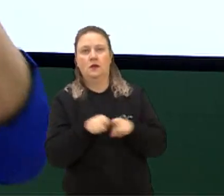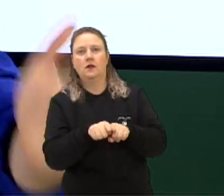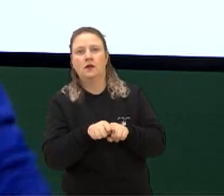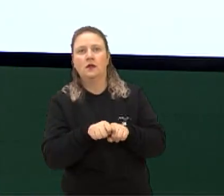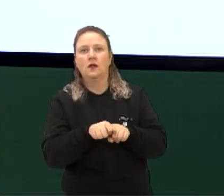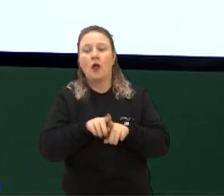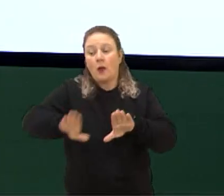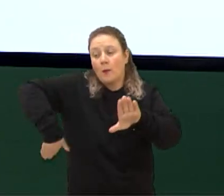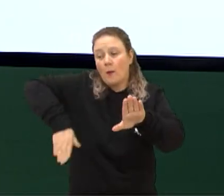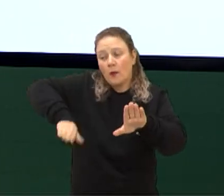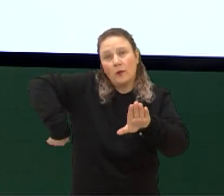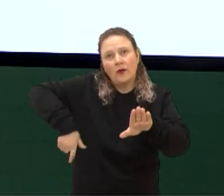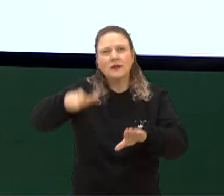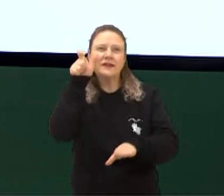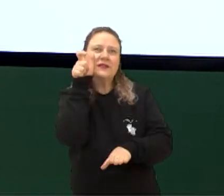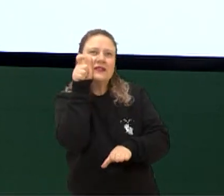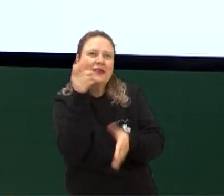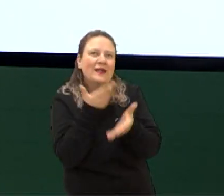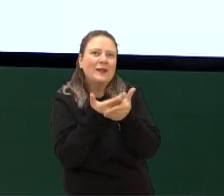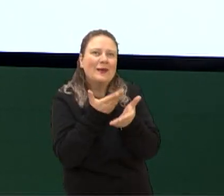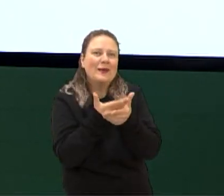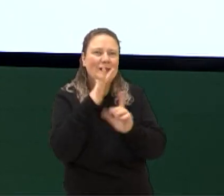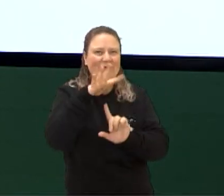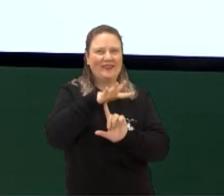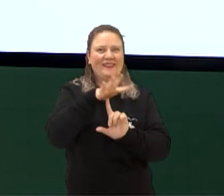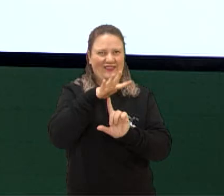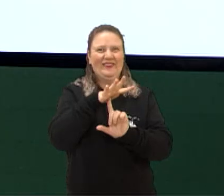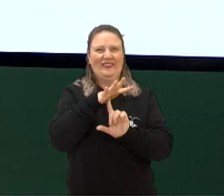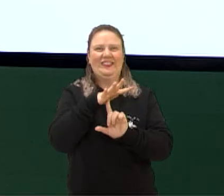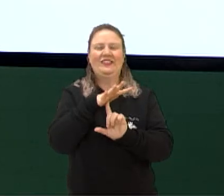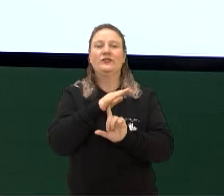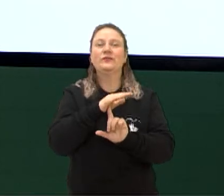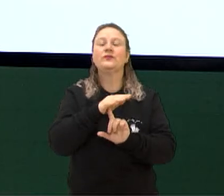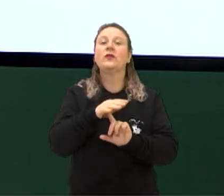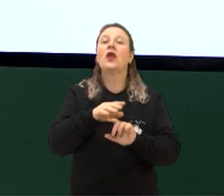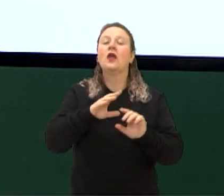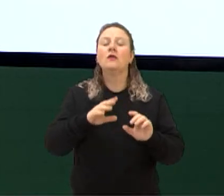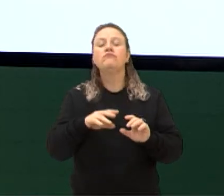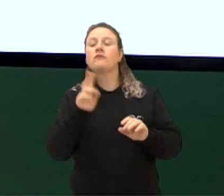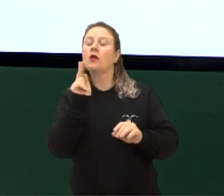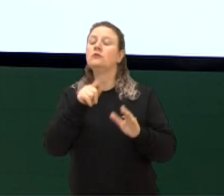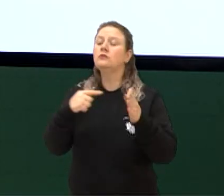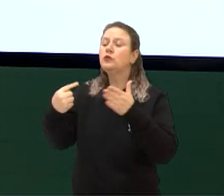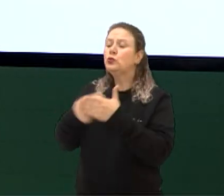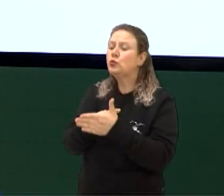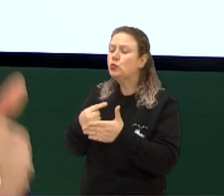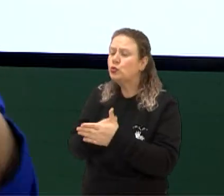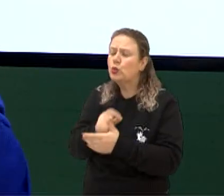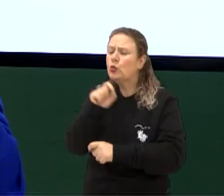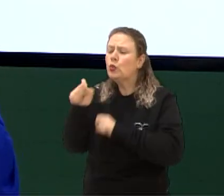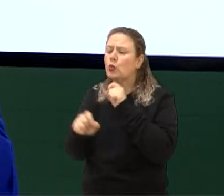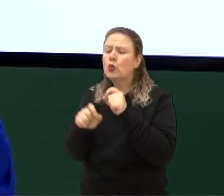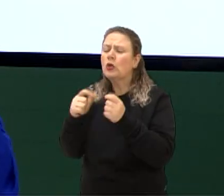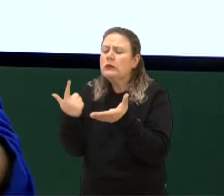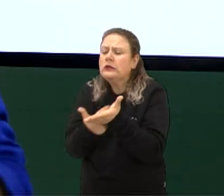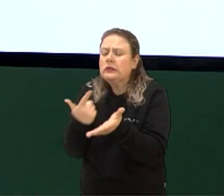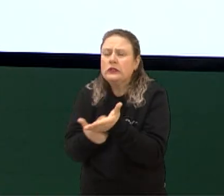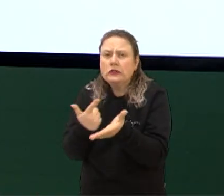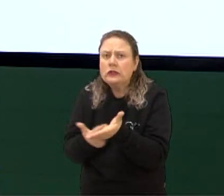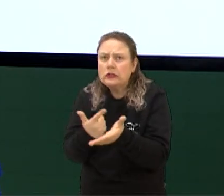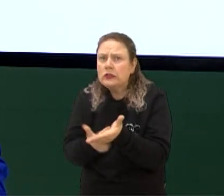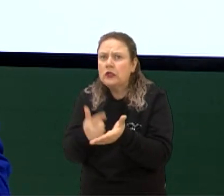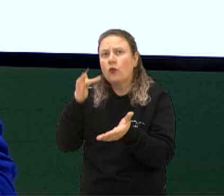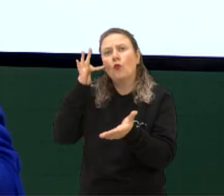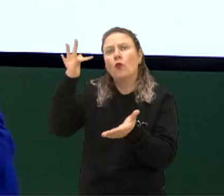do Litoral que está acompanhando a gente aqui, tá? Professores, qual livro de filosofia vocês podem recomendar